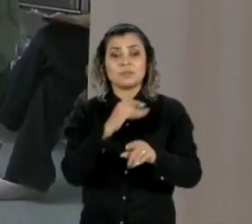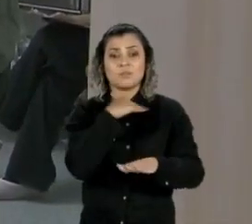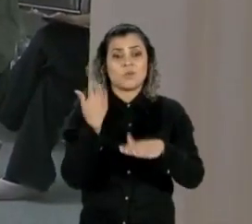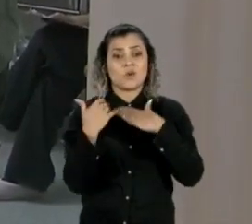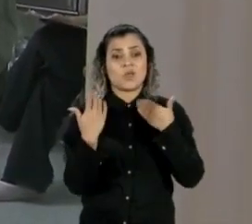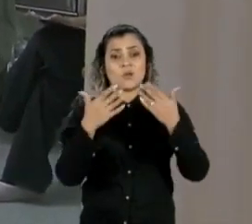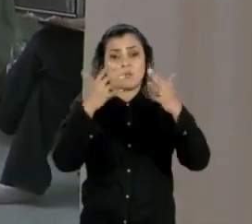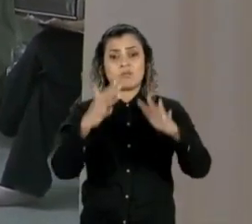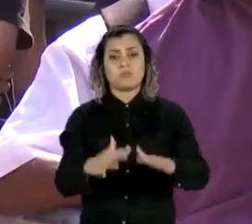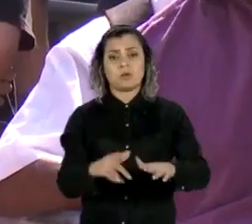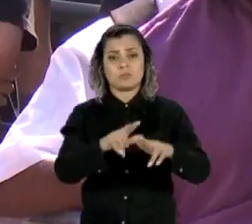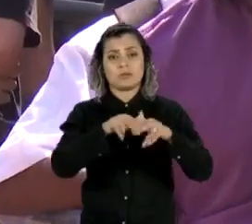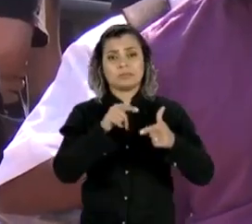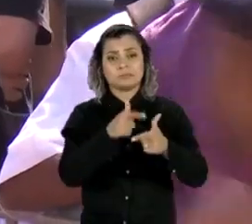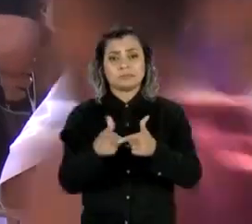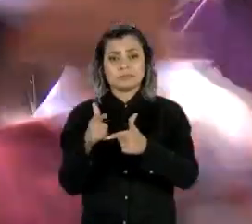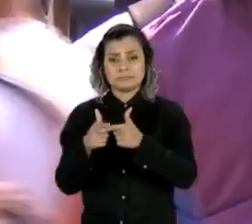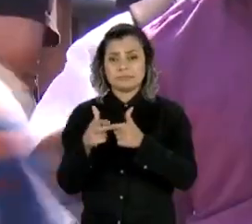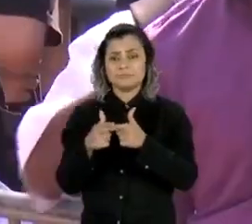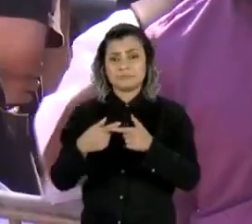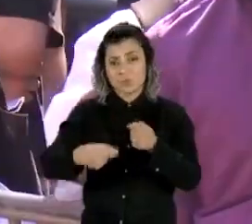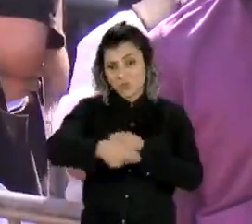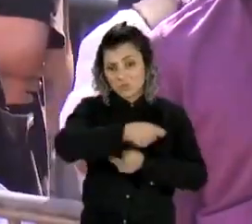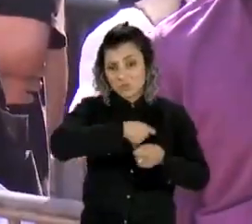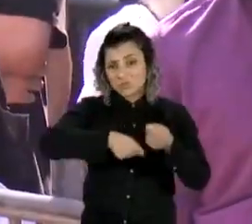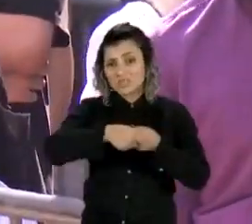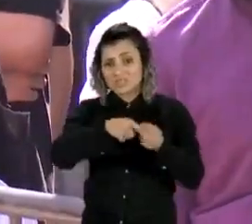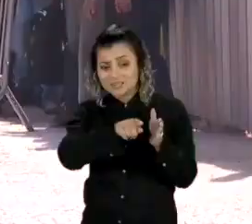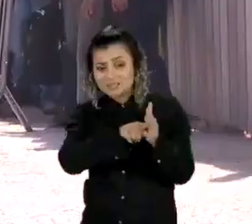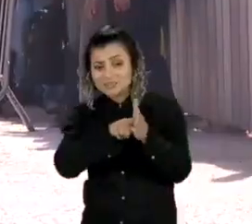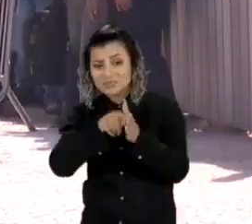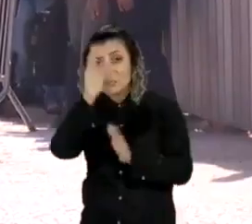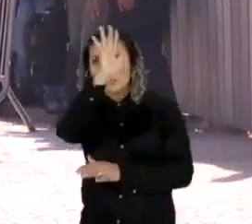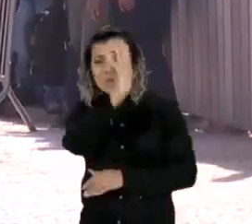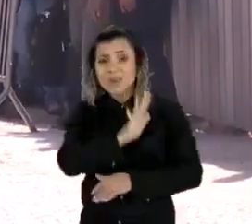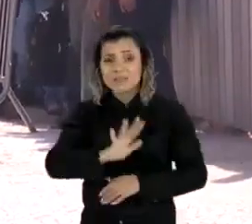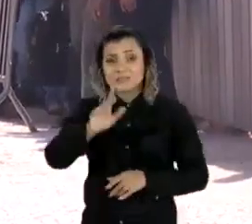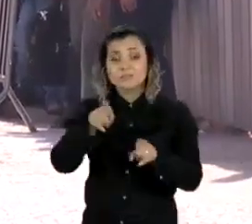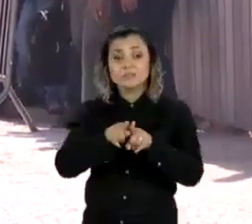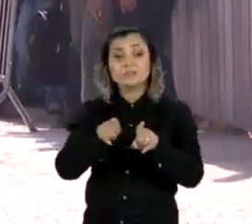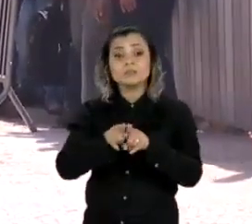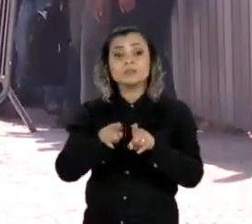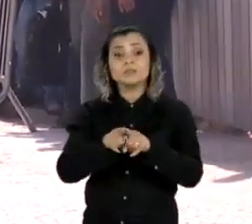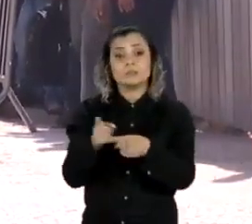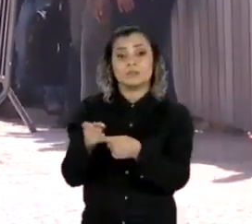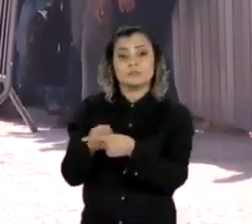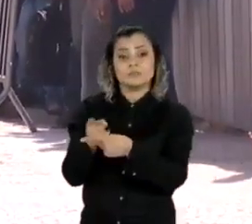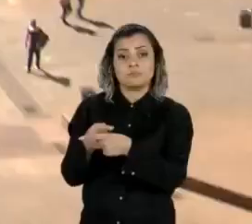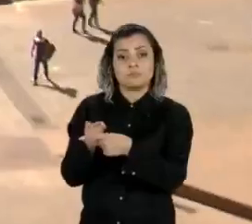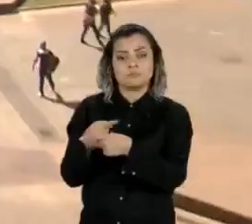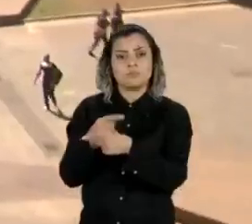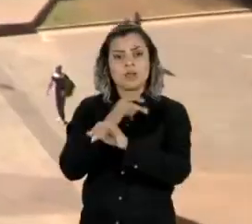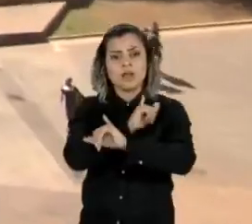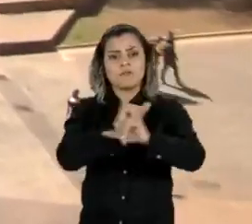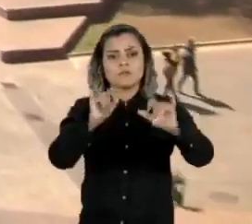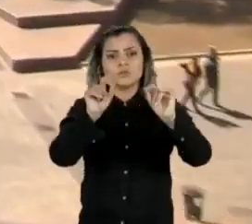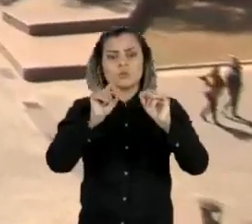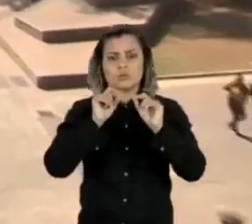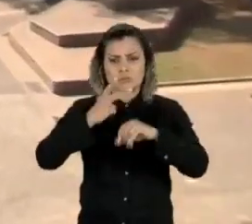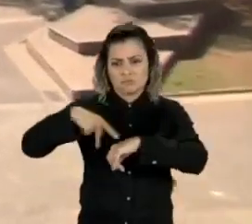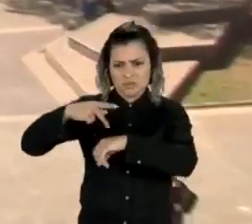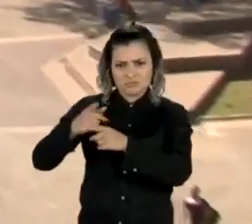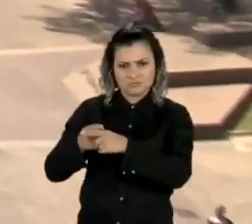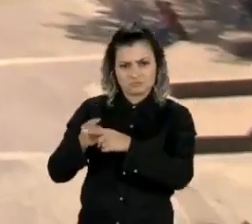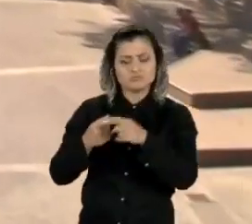da crise. Os autores da pesquisa, economistas e sanitaristas do Brasil e do Reino Unido, concluíram que a cada ponto percentual de aumento